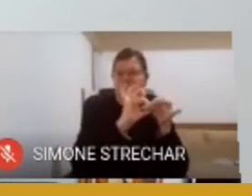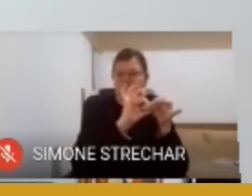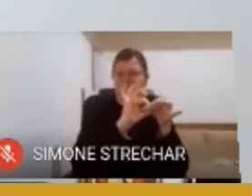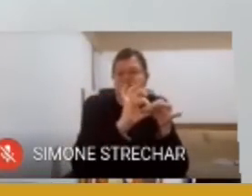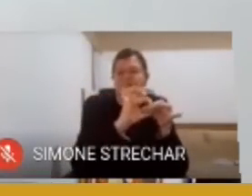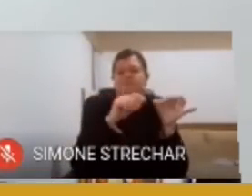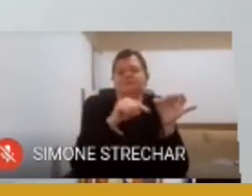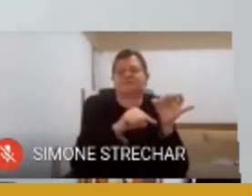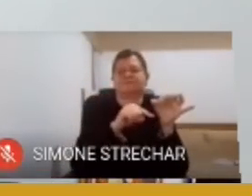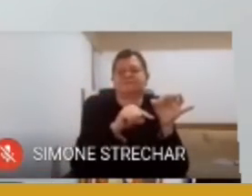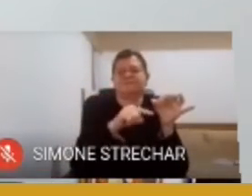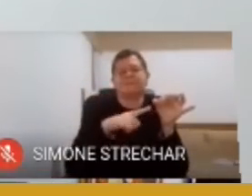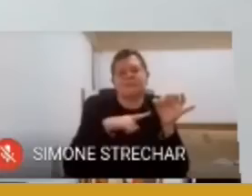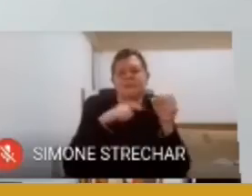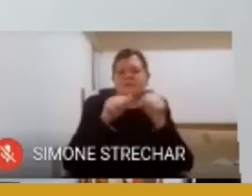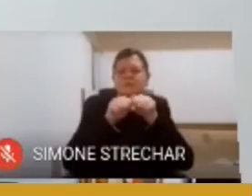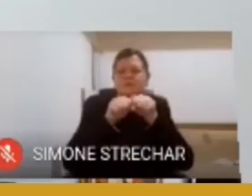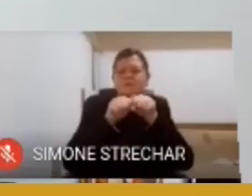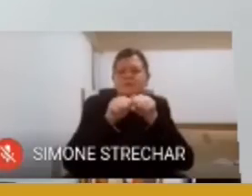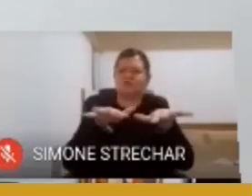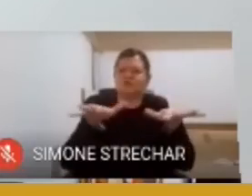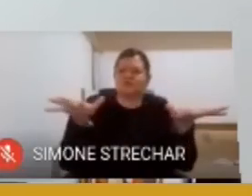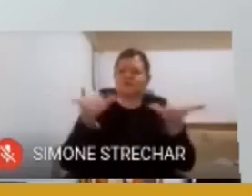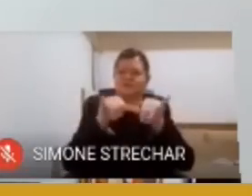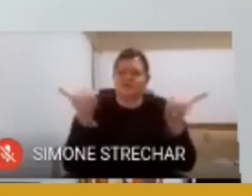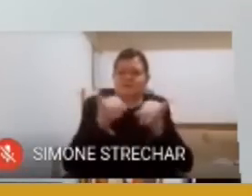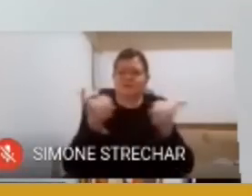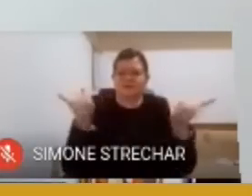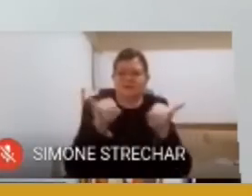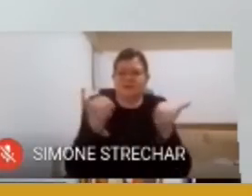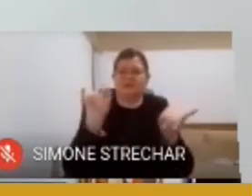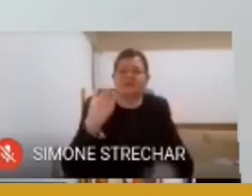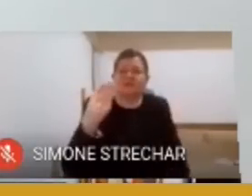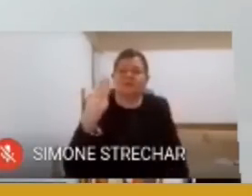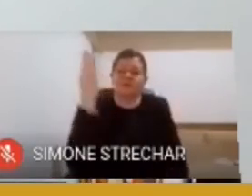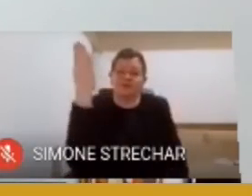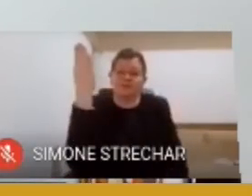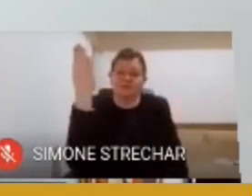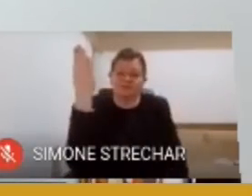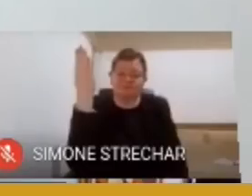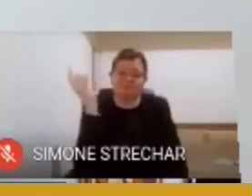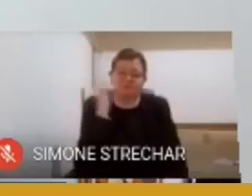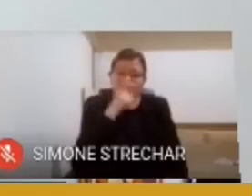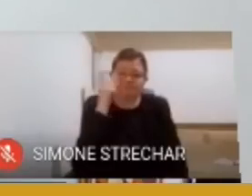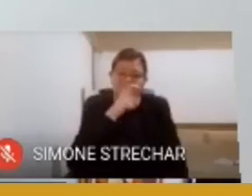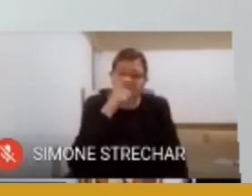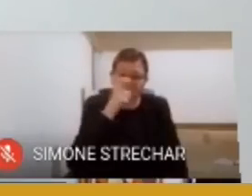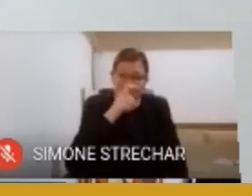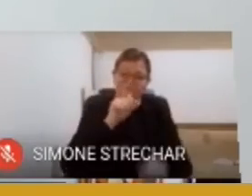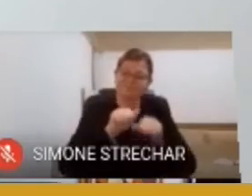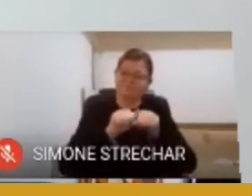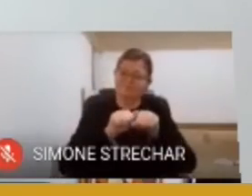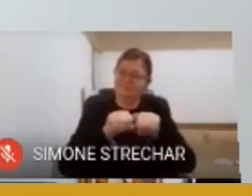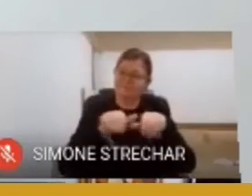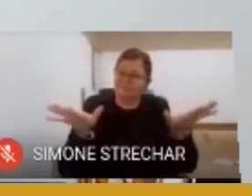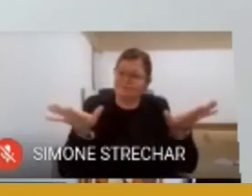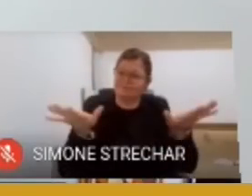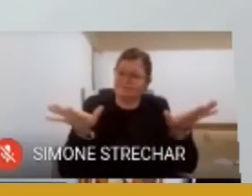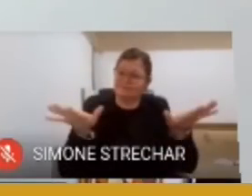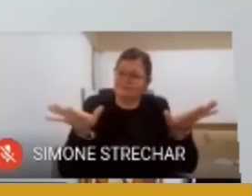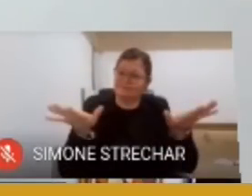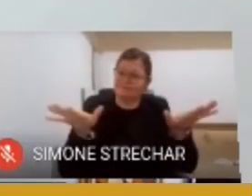que vem a ser gênero e sexualidade. Isso causou, sim, um pânico moral nas pessoas, né? Infelizmente. Tanto é